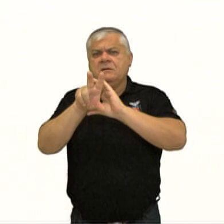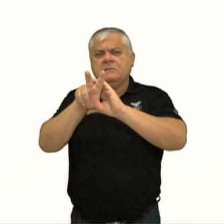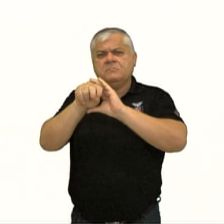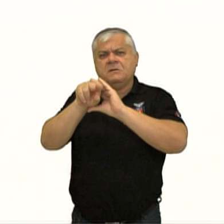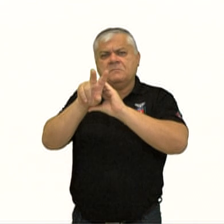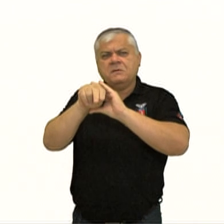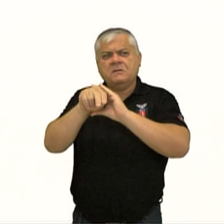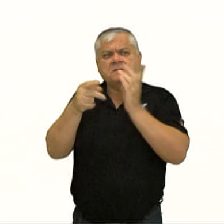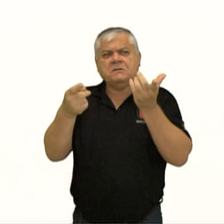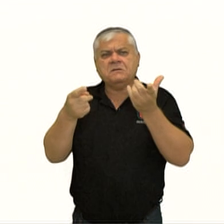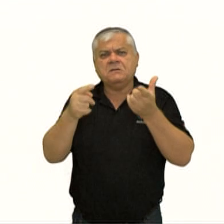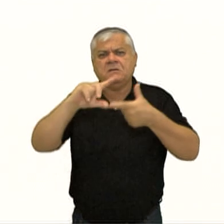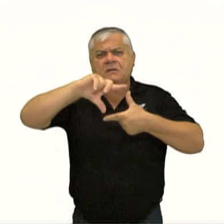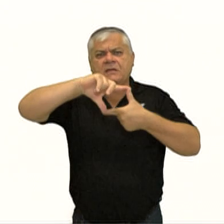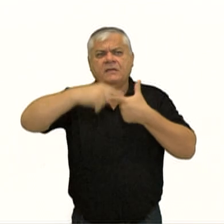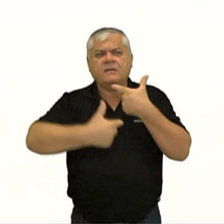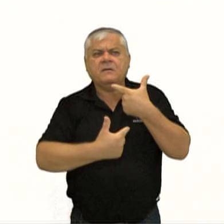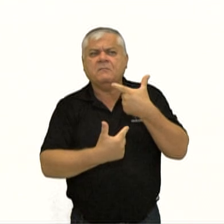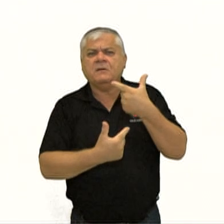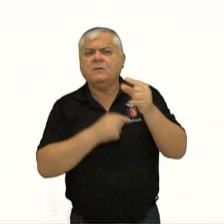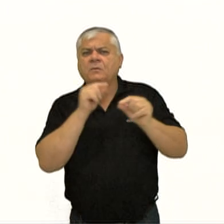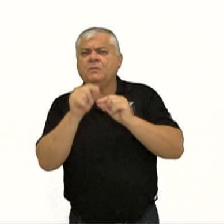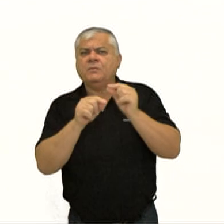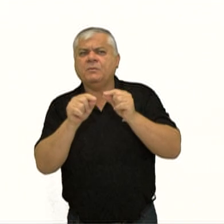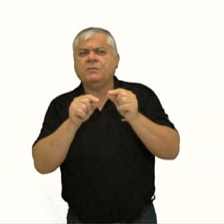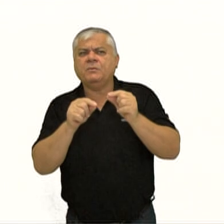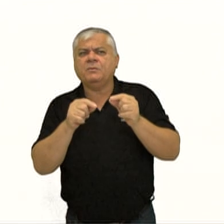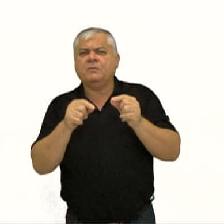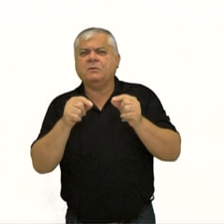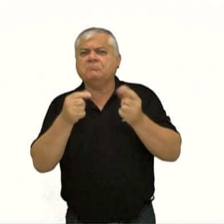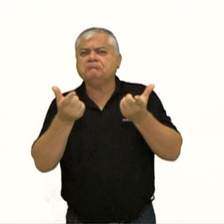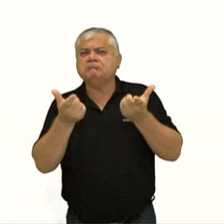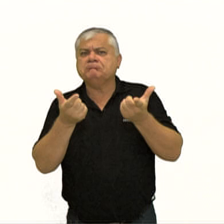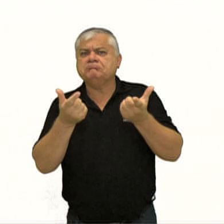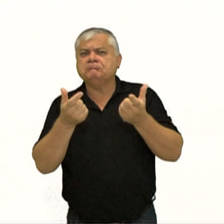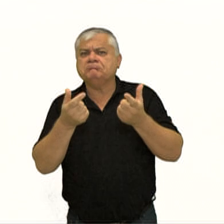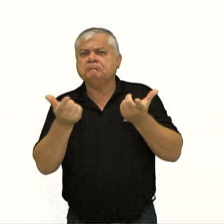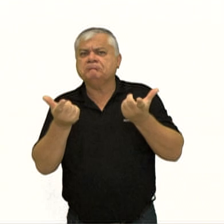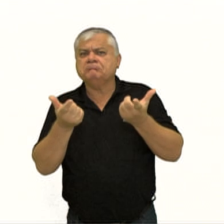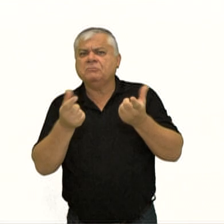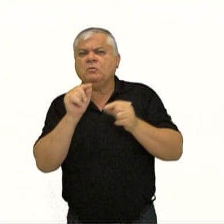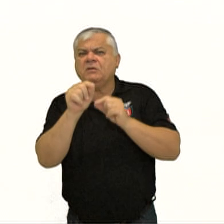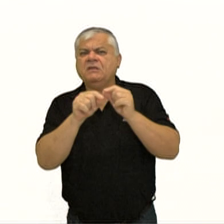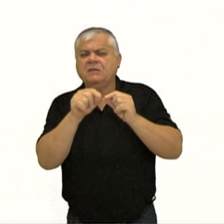observando o título da reportagem, você já pensa o que será o streaming?